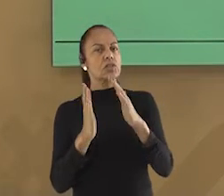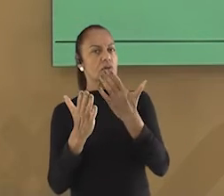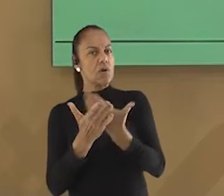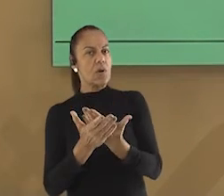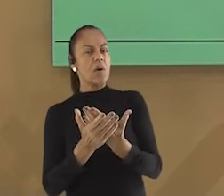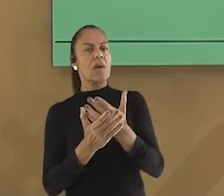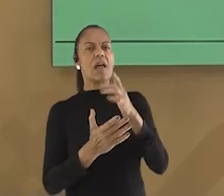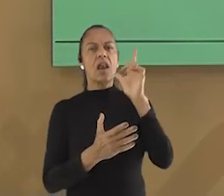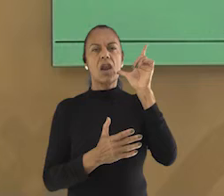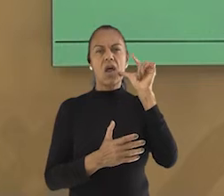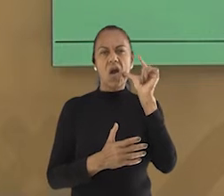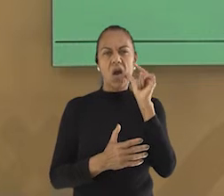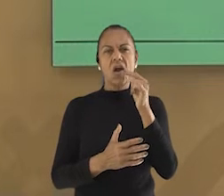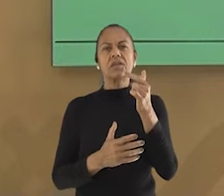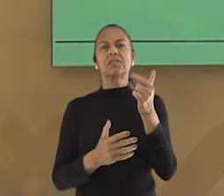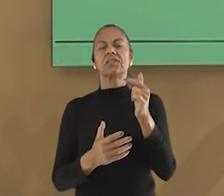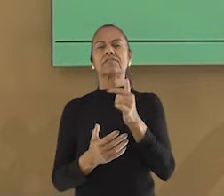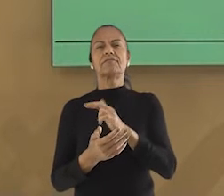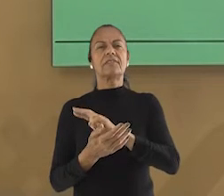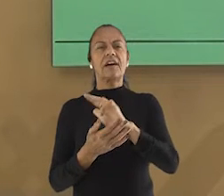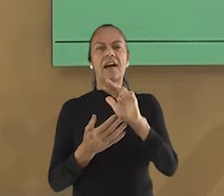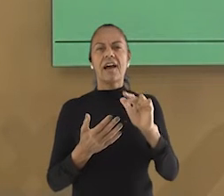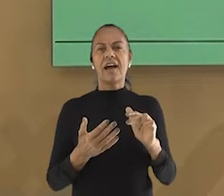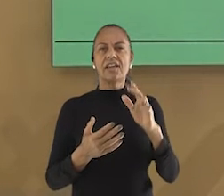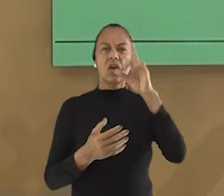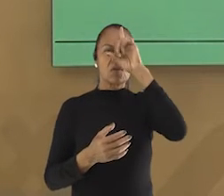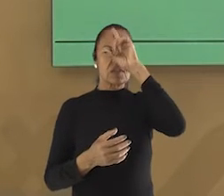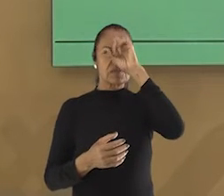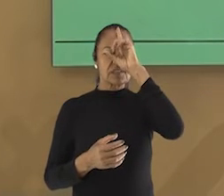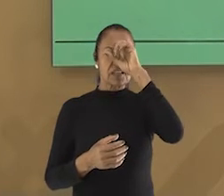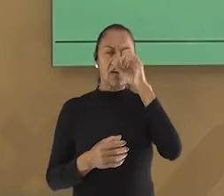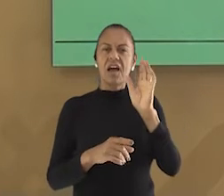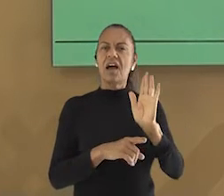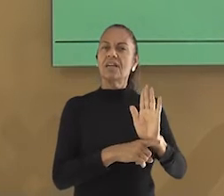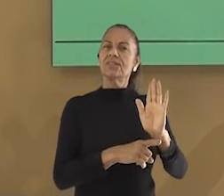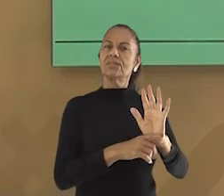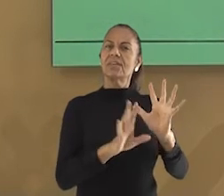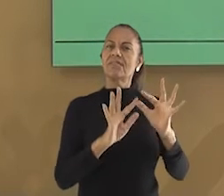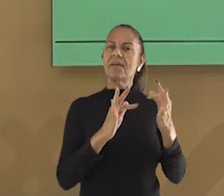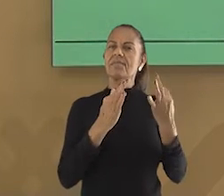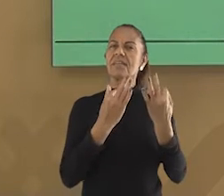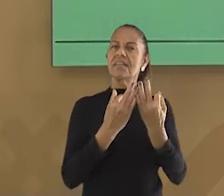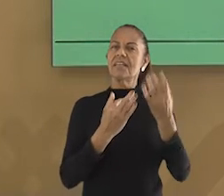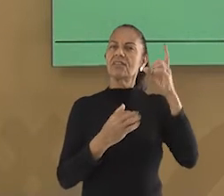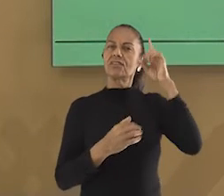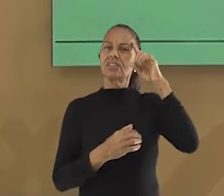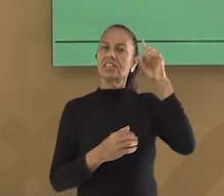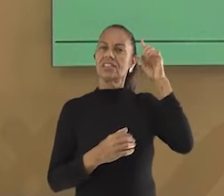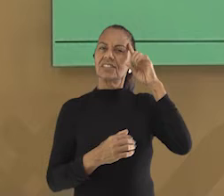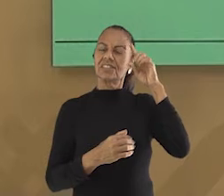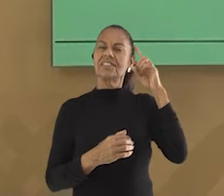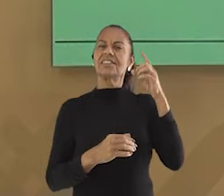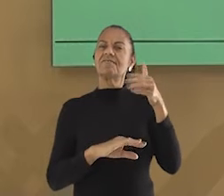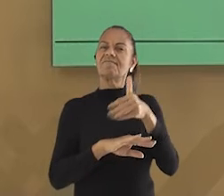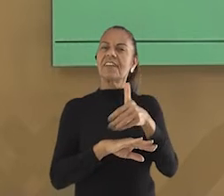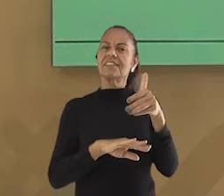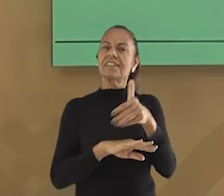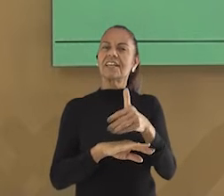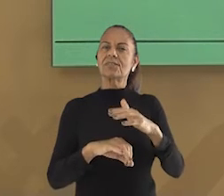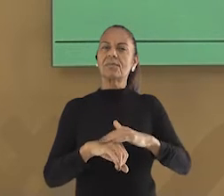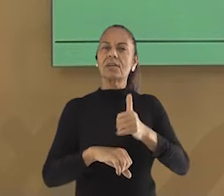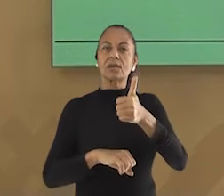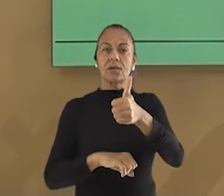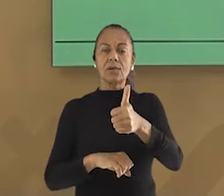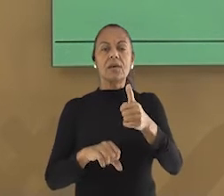na localização de lugares que todos usam, como escolas, comércio e hospitais, isso facilita